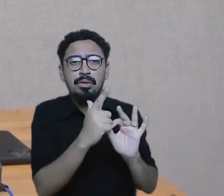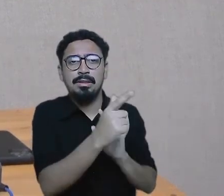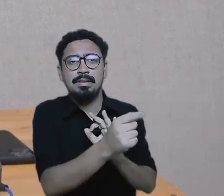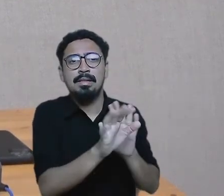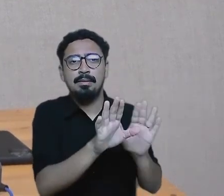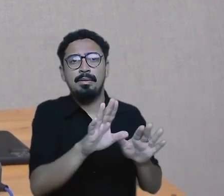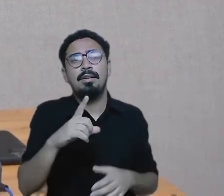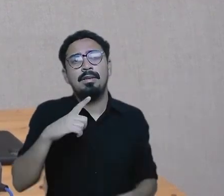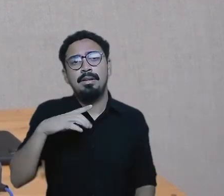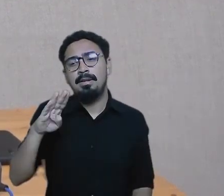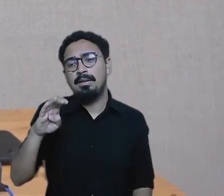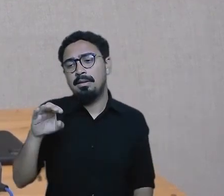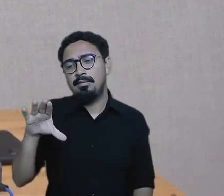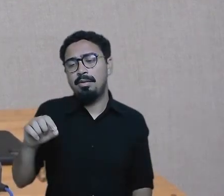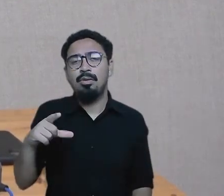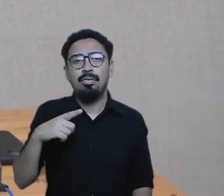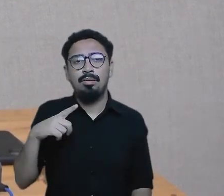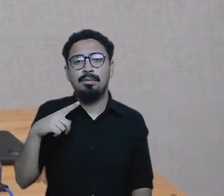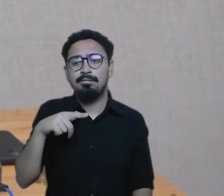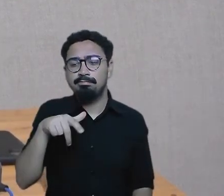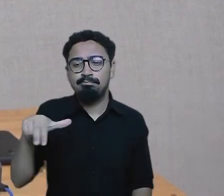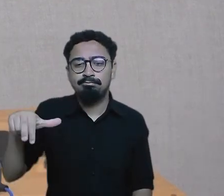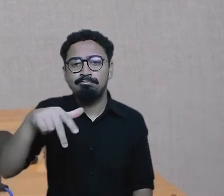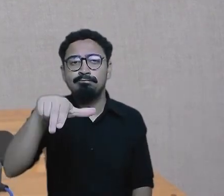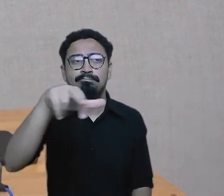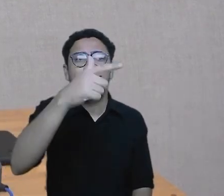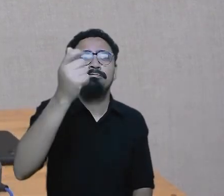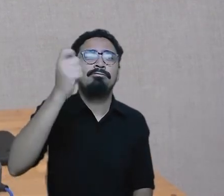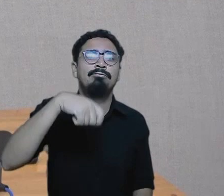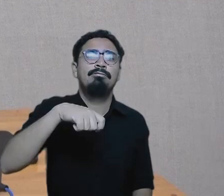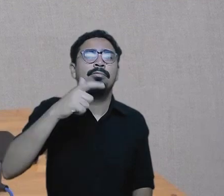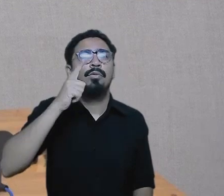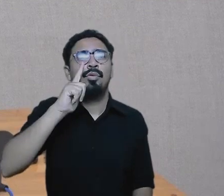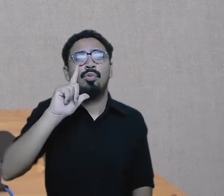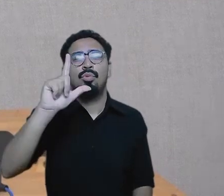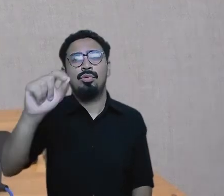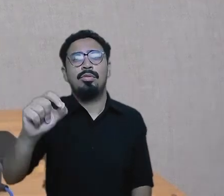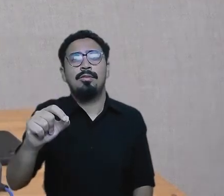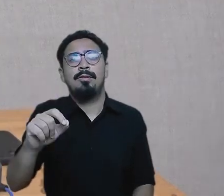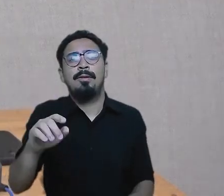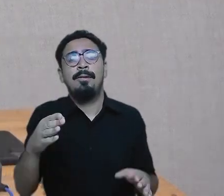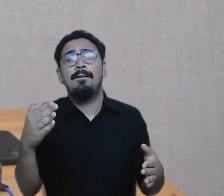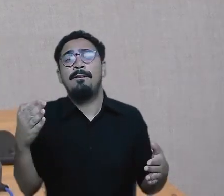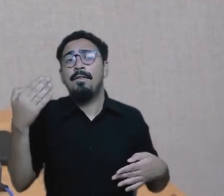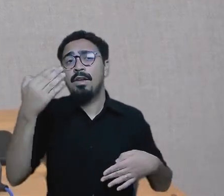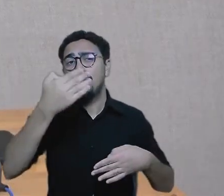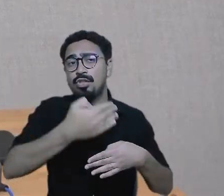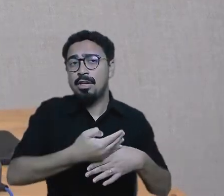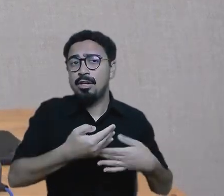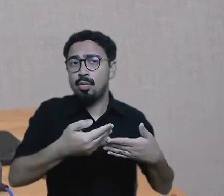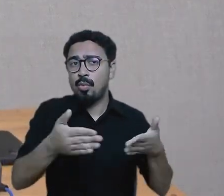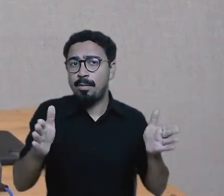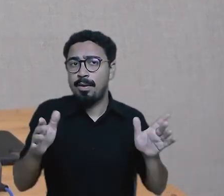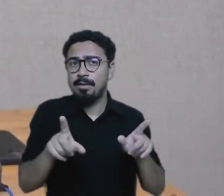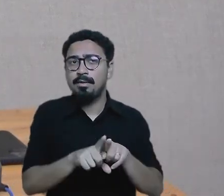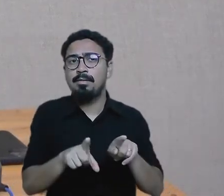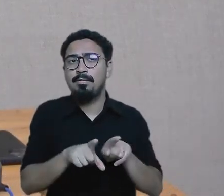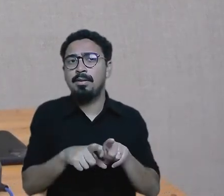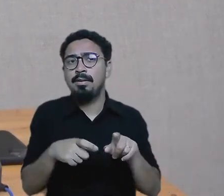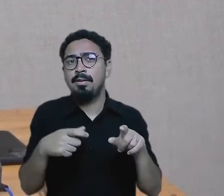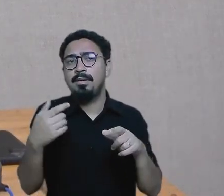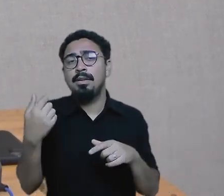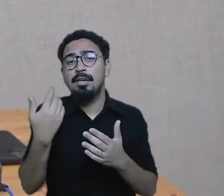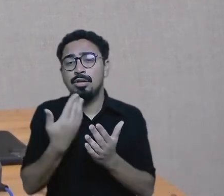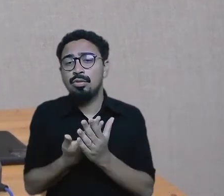tem a questão da mobilidade então que fique claro os fechados e os abertos tá claro no texto que vai ter que ter o estudo